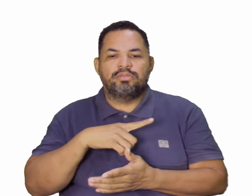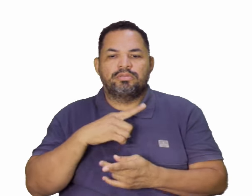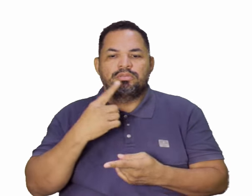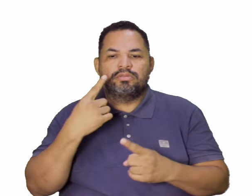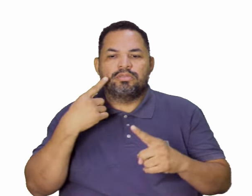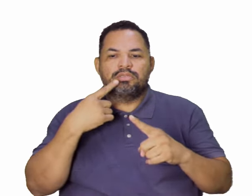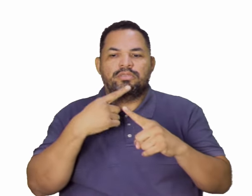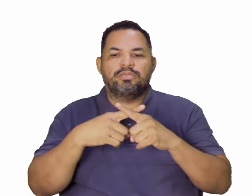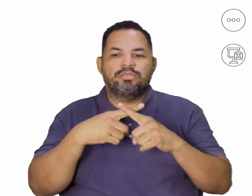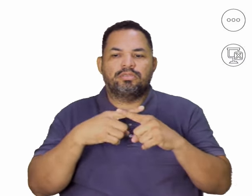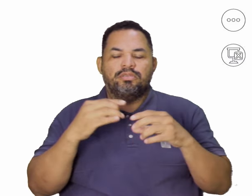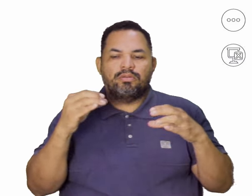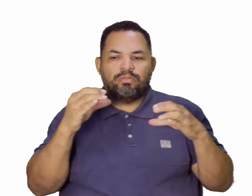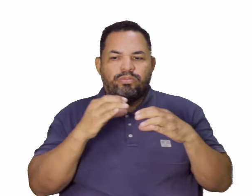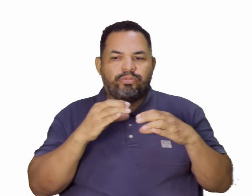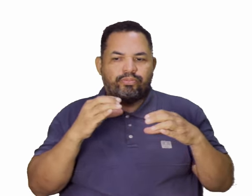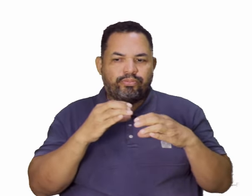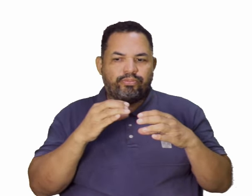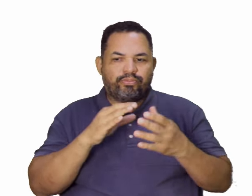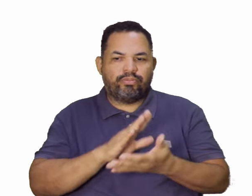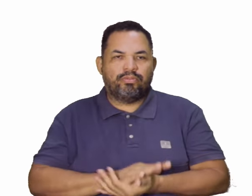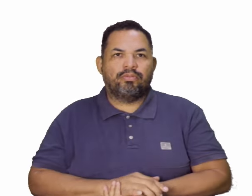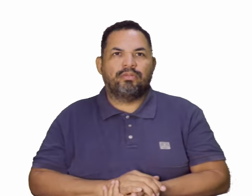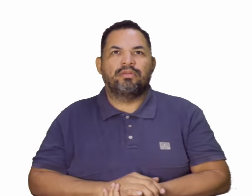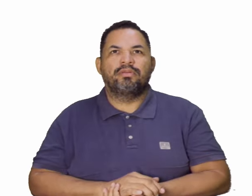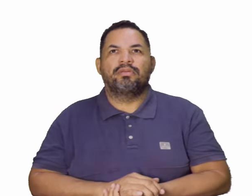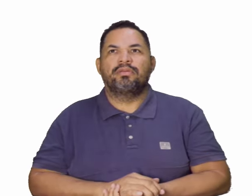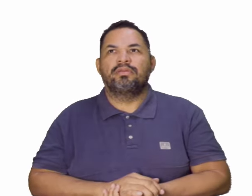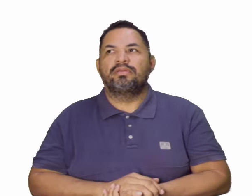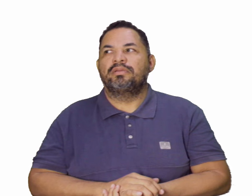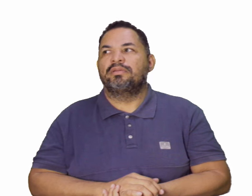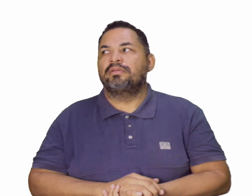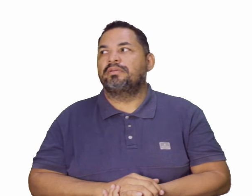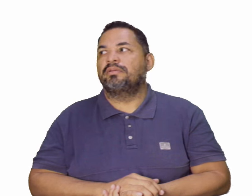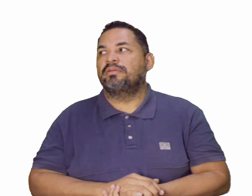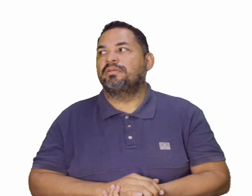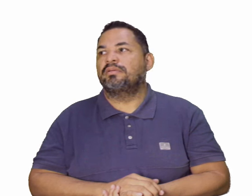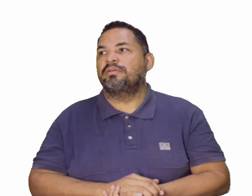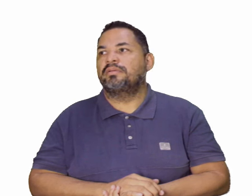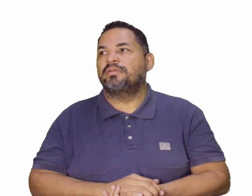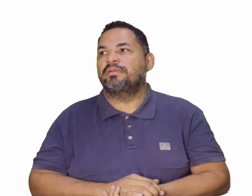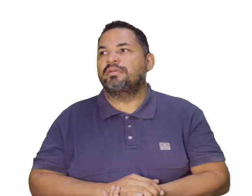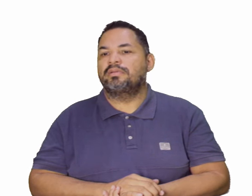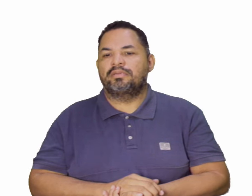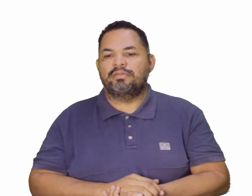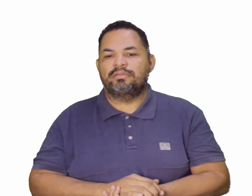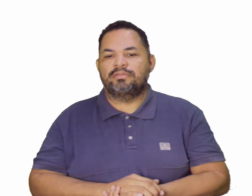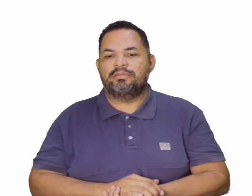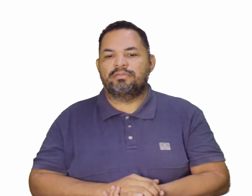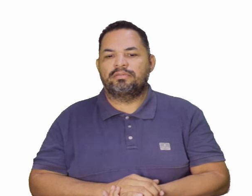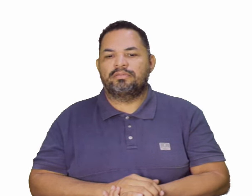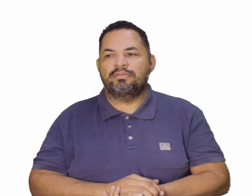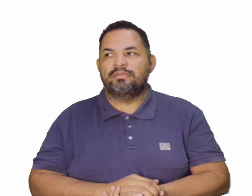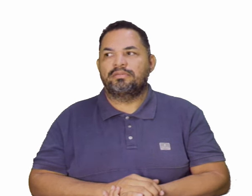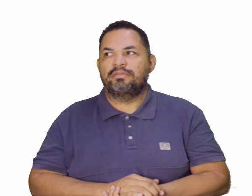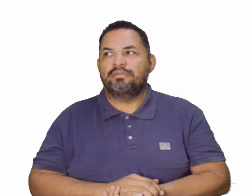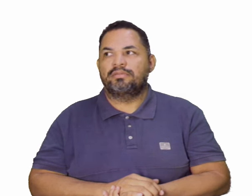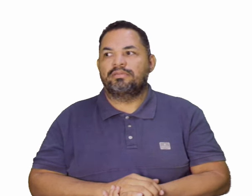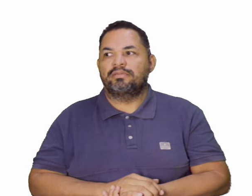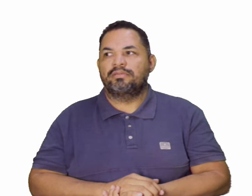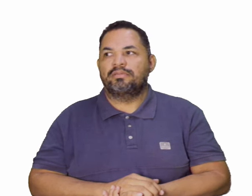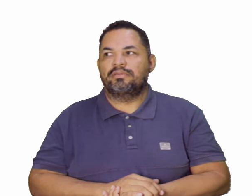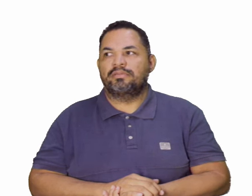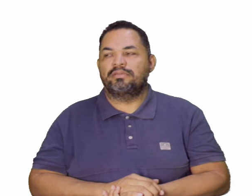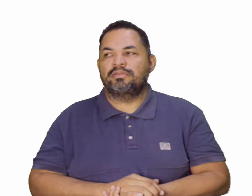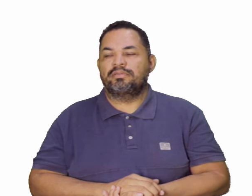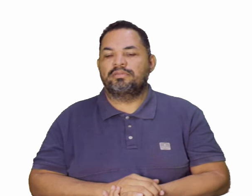pela multiplicação entre as pressões parciais no equilíbrio